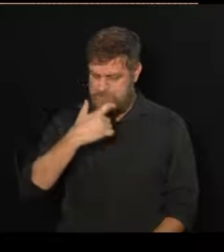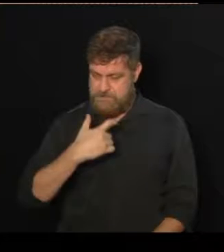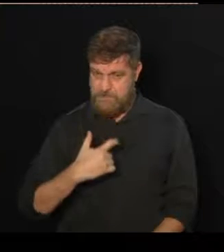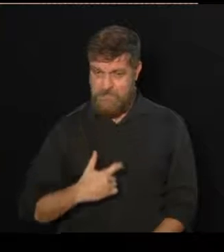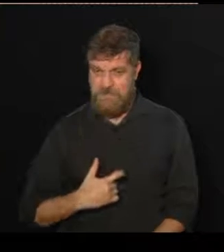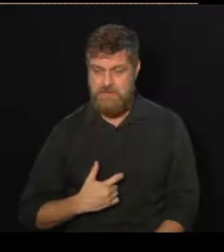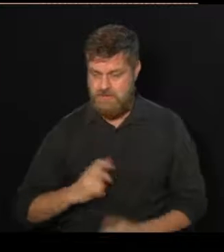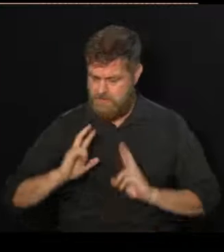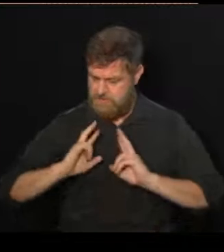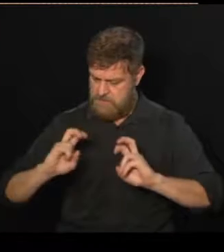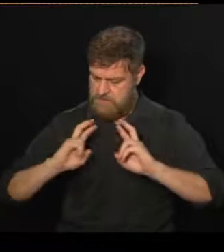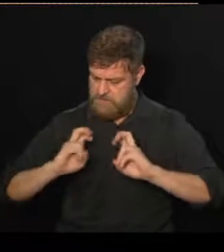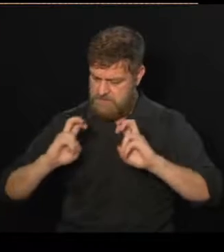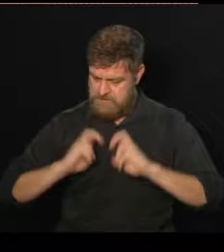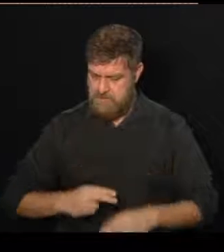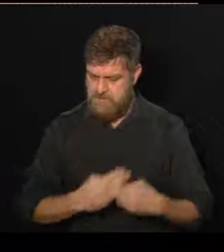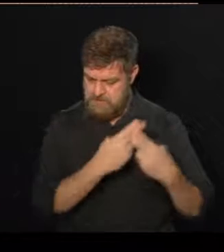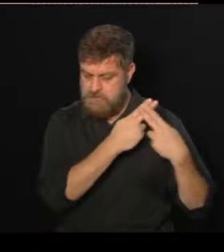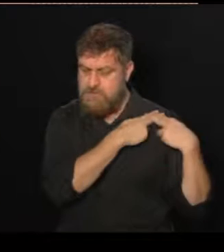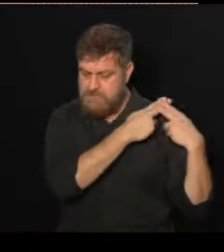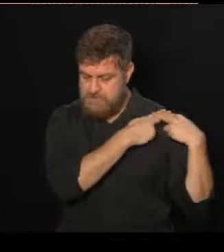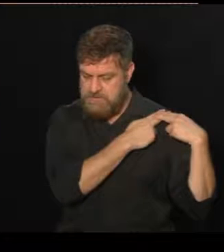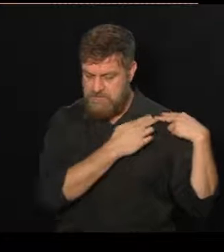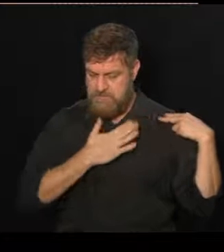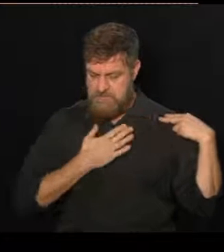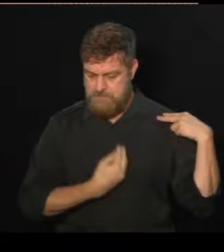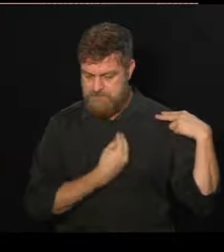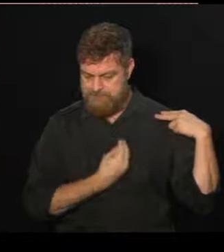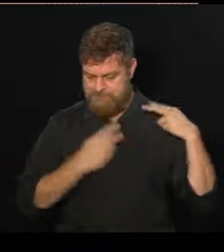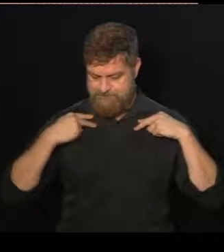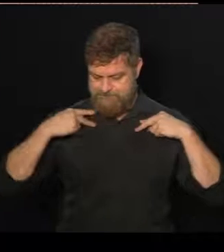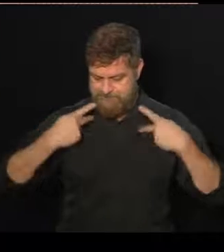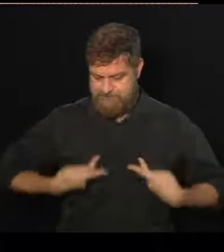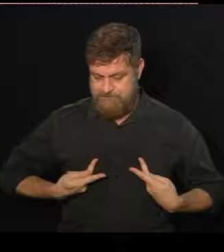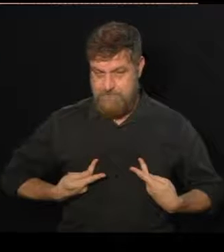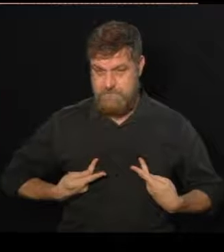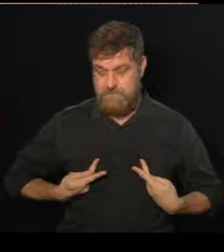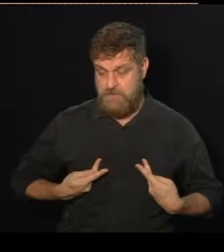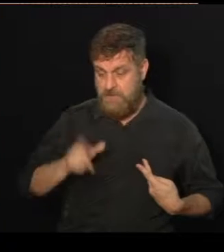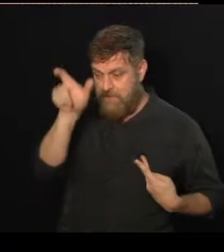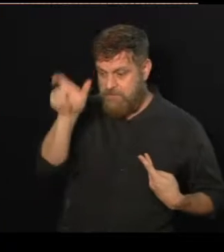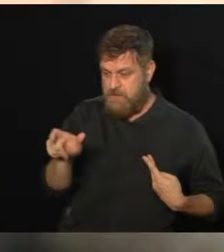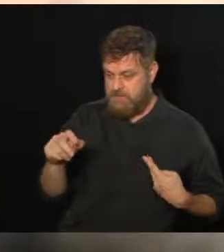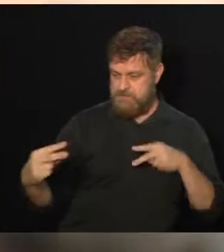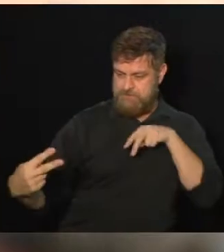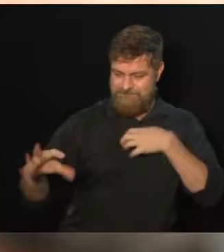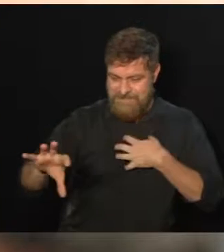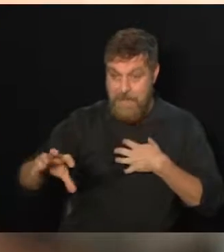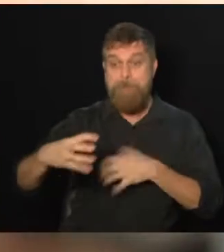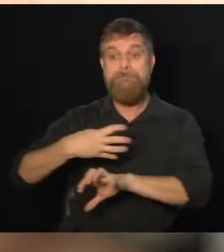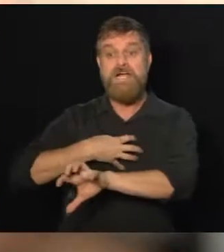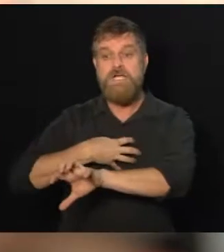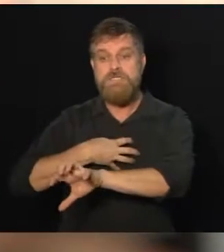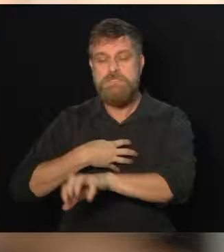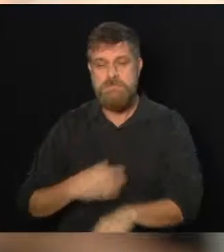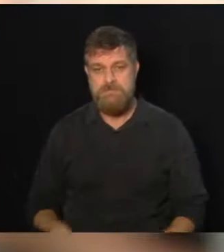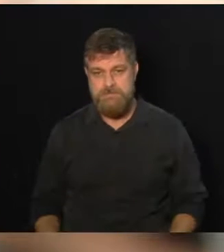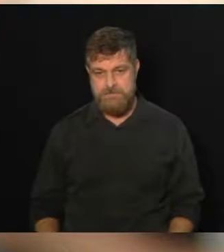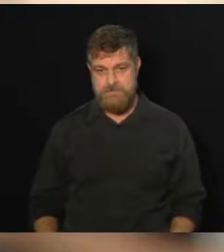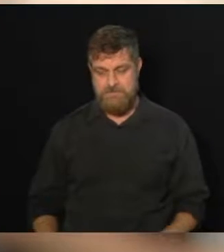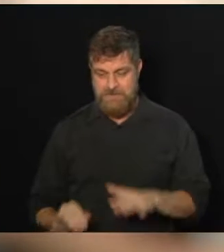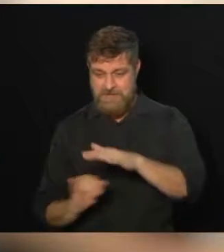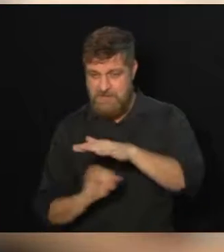ou aquela que se sente responsável pela humanidade de um outro ser humano. Trabalhos de entidades